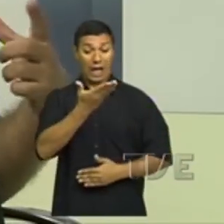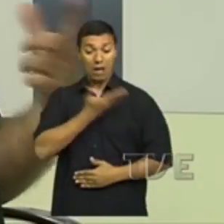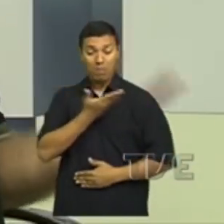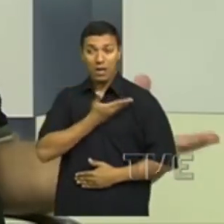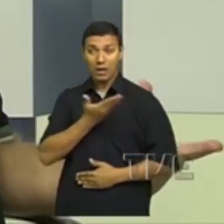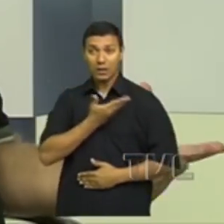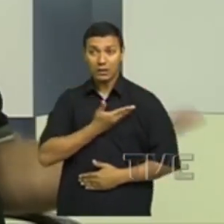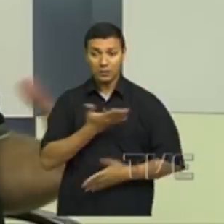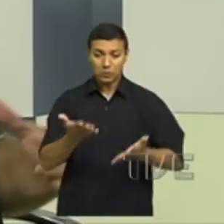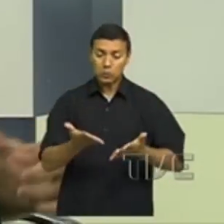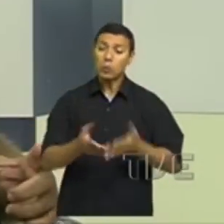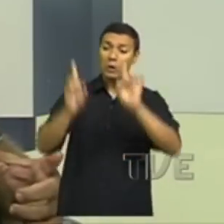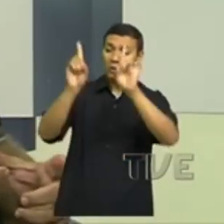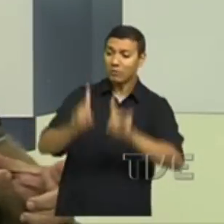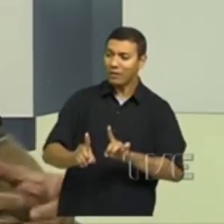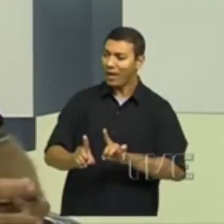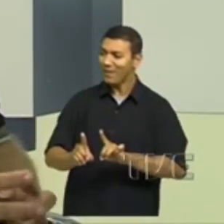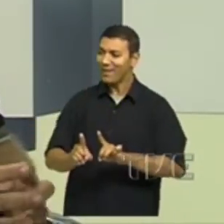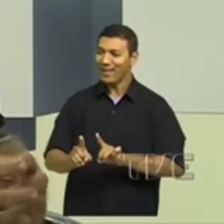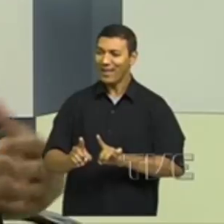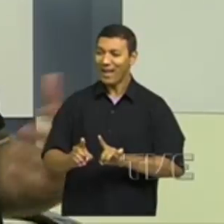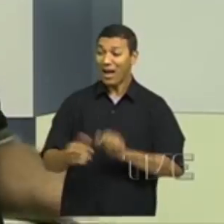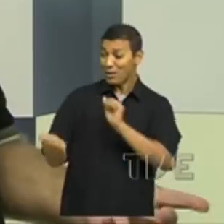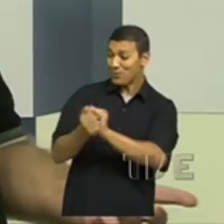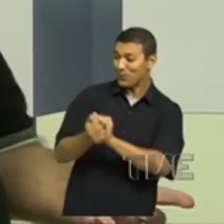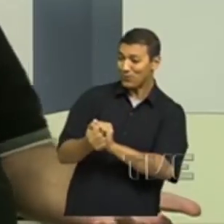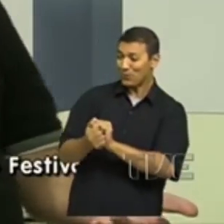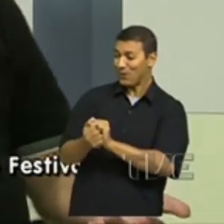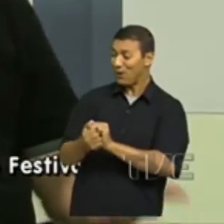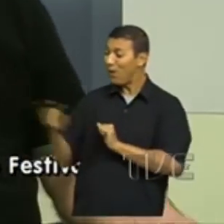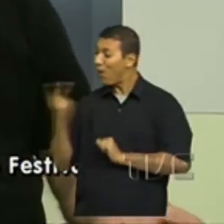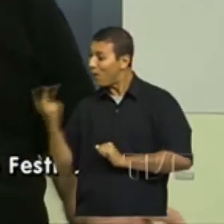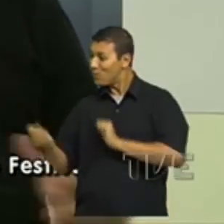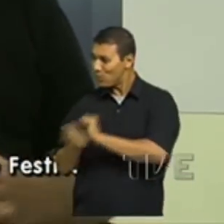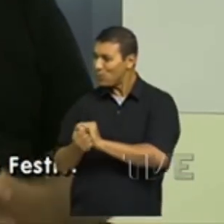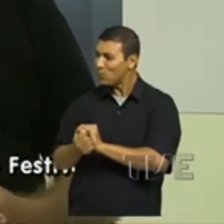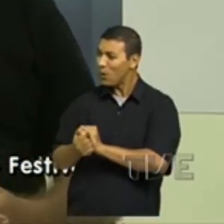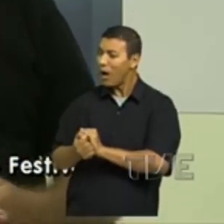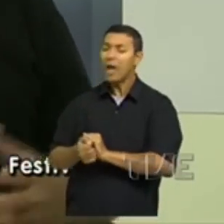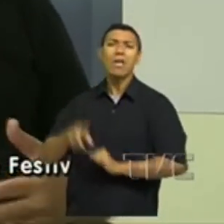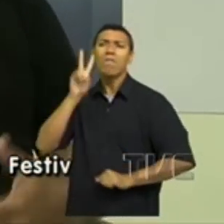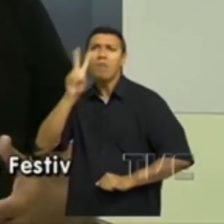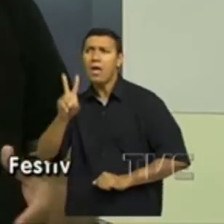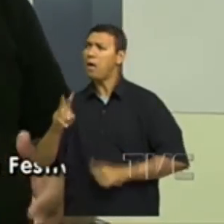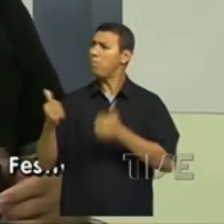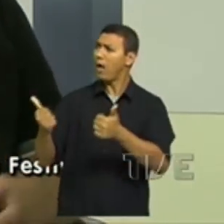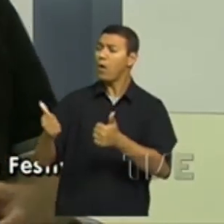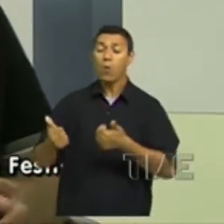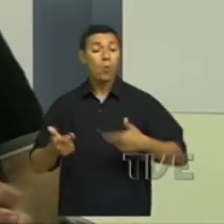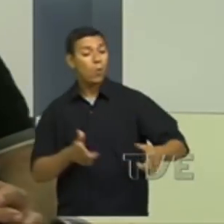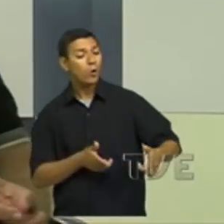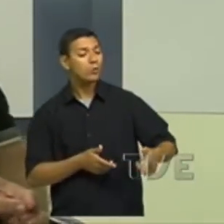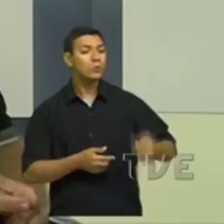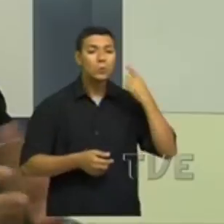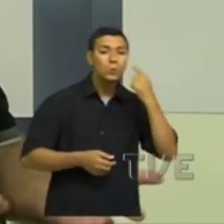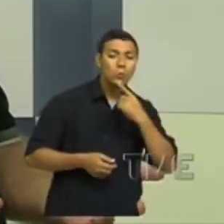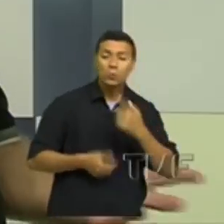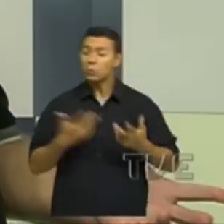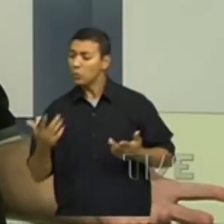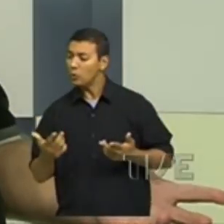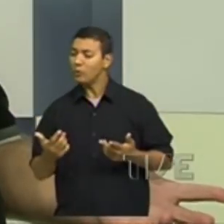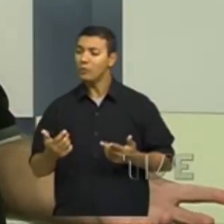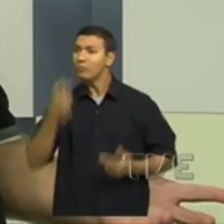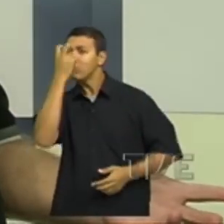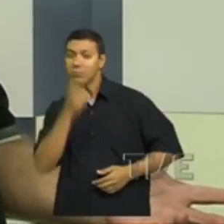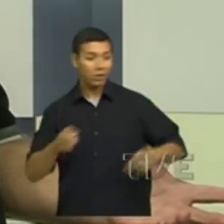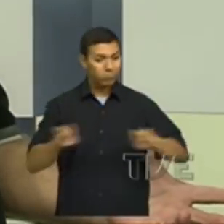Uma pessoa com deficiência, com um amigo sem deficiência, assistir o mesmo filme, um sentado ao lado do outro. Esse